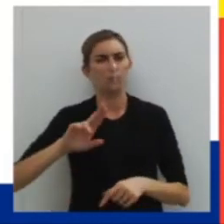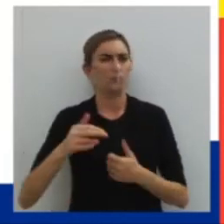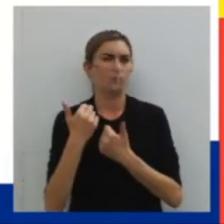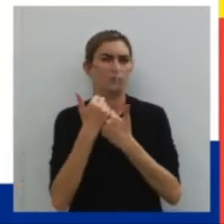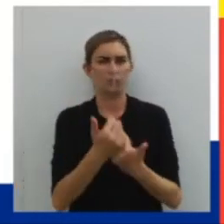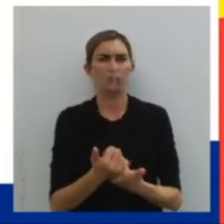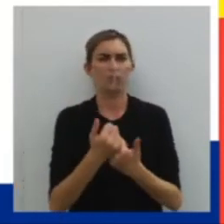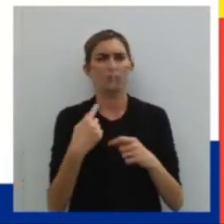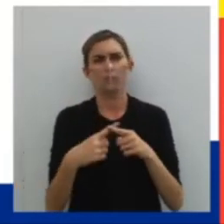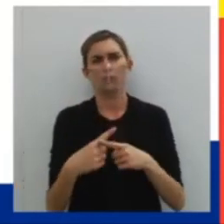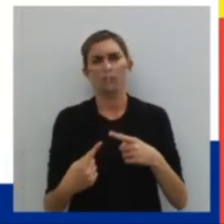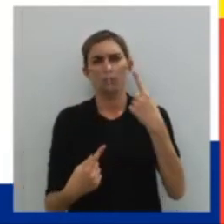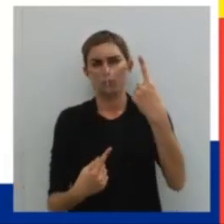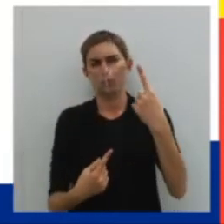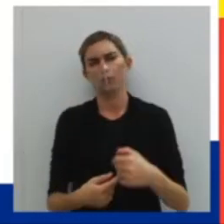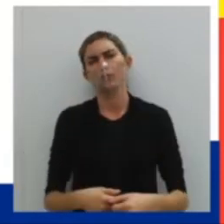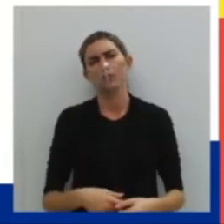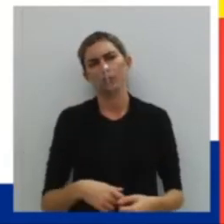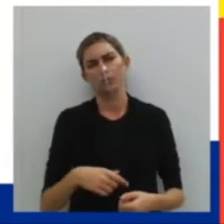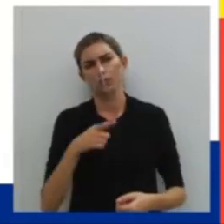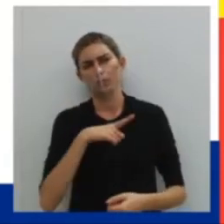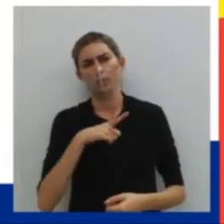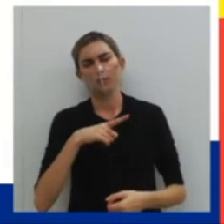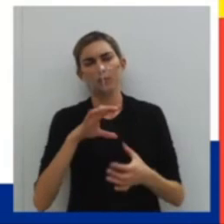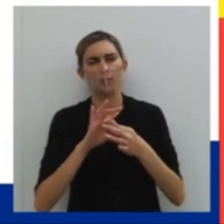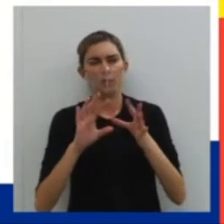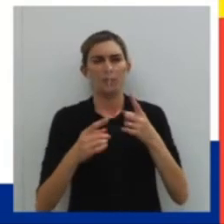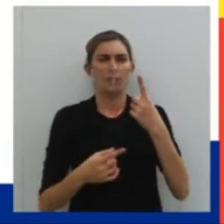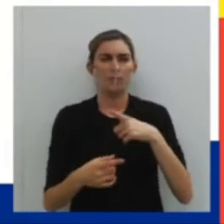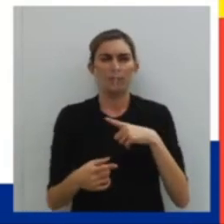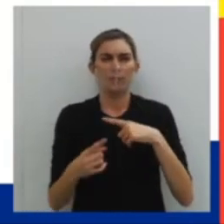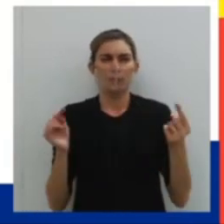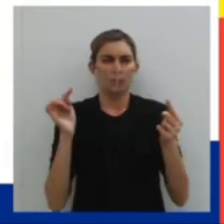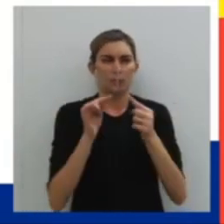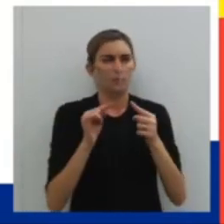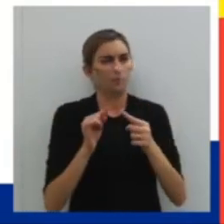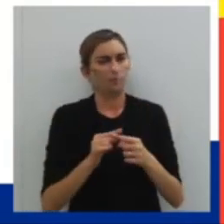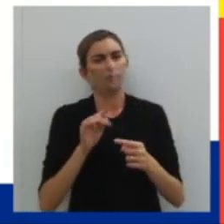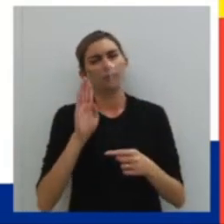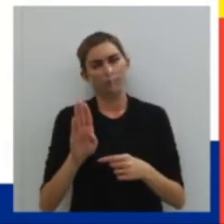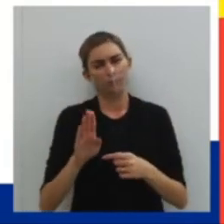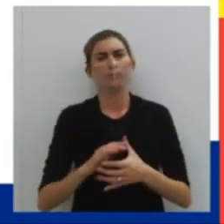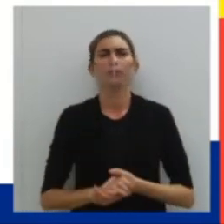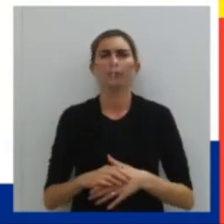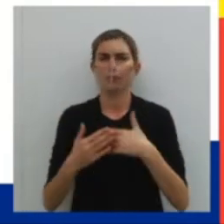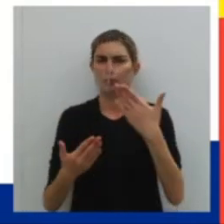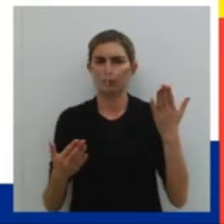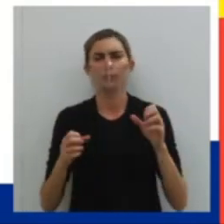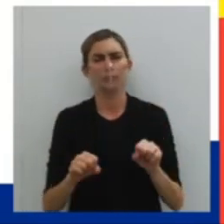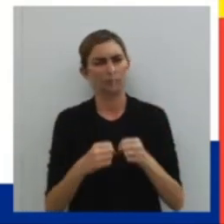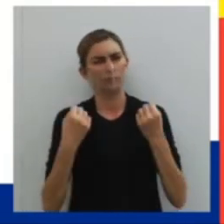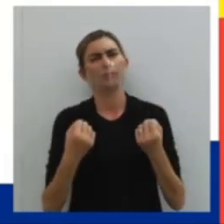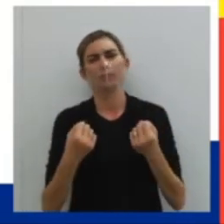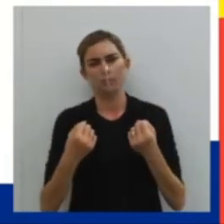função, porque um dos elementos do conjunto A deixou de ter associação com o conjunto B, e isso